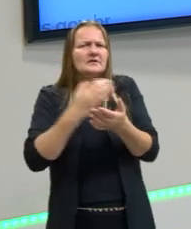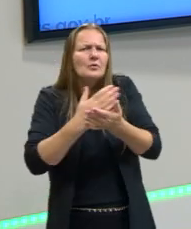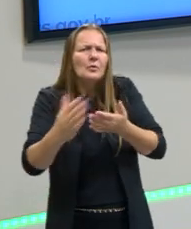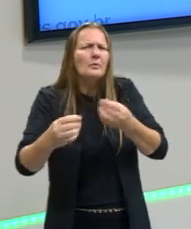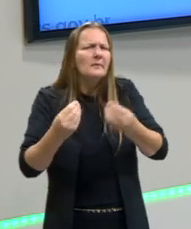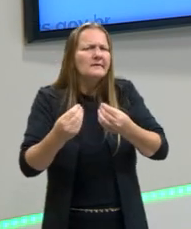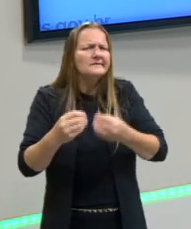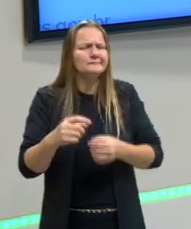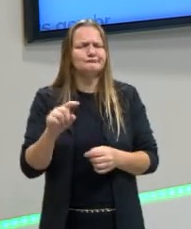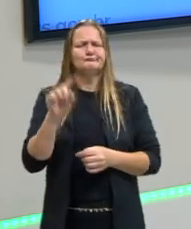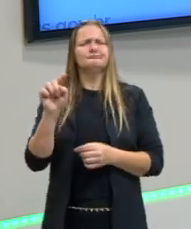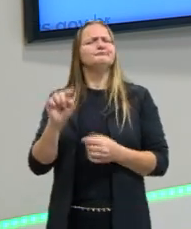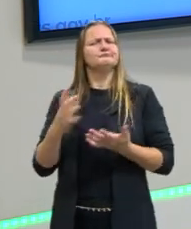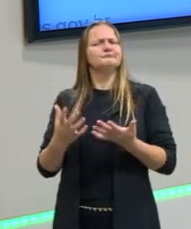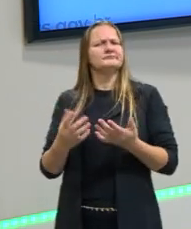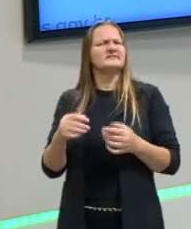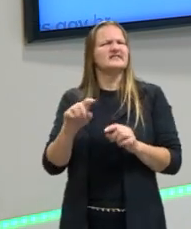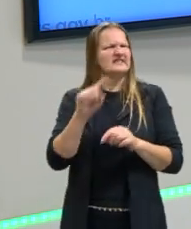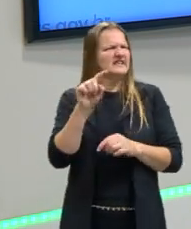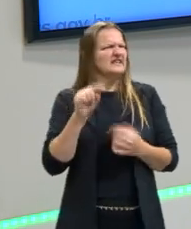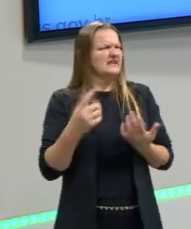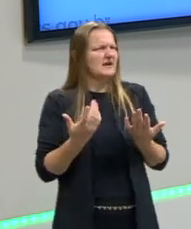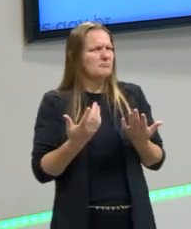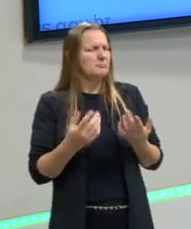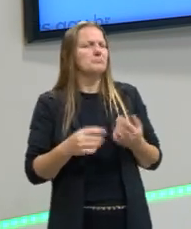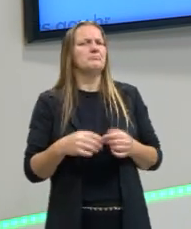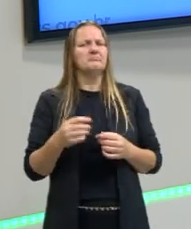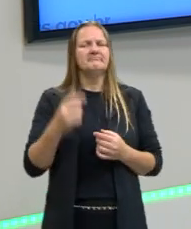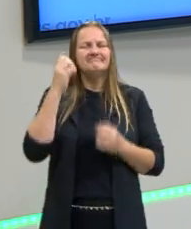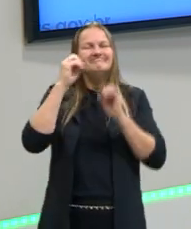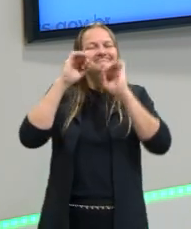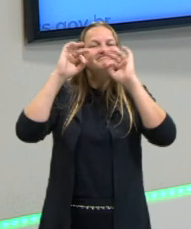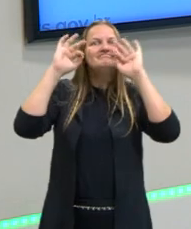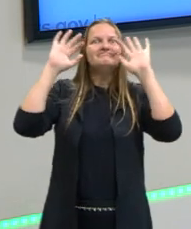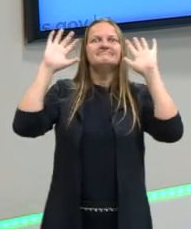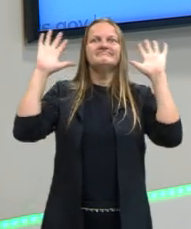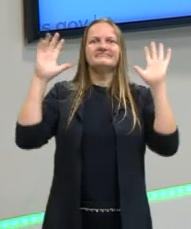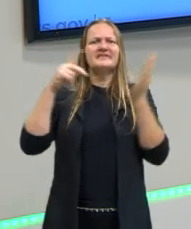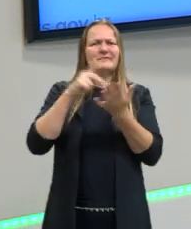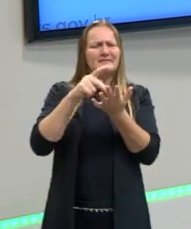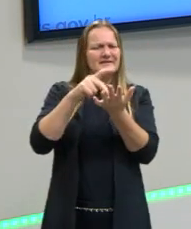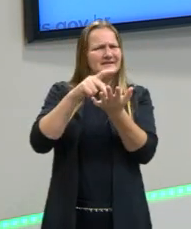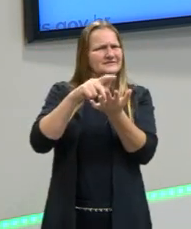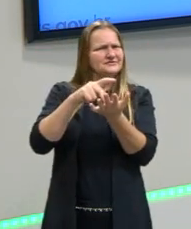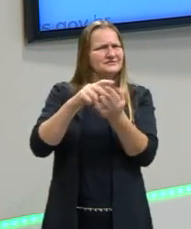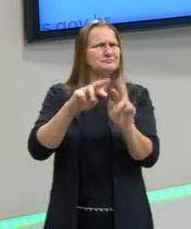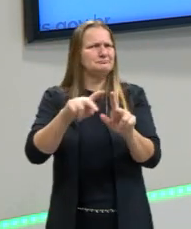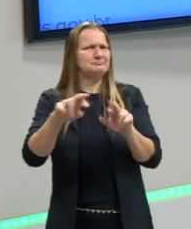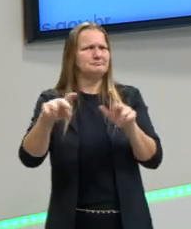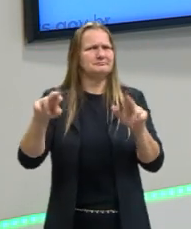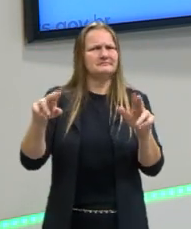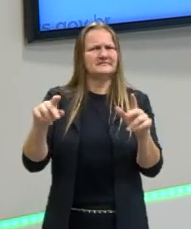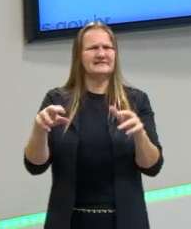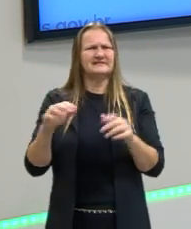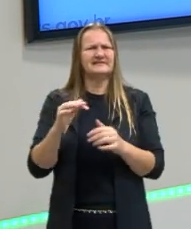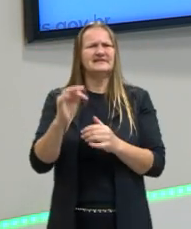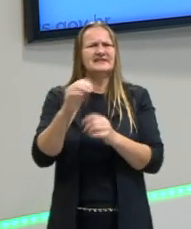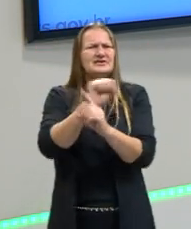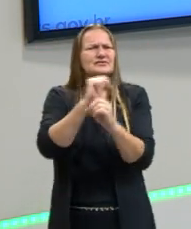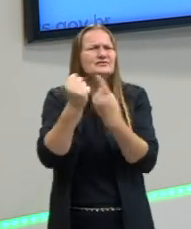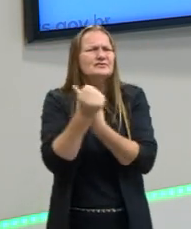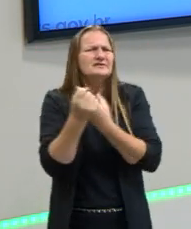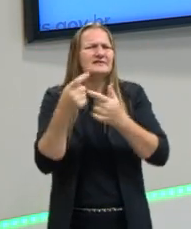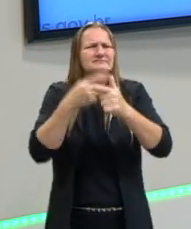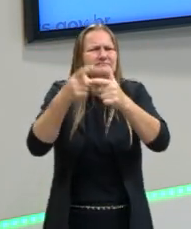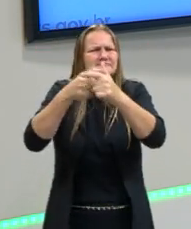começa a questionar o sufismo ele também começa a entender um pouco que essa essa verdade tão relativa poderia dar problemas da sociedade